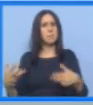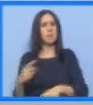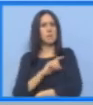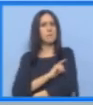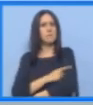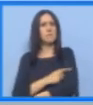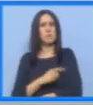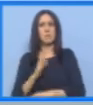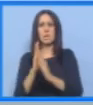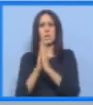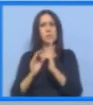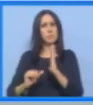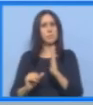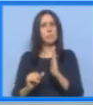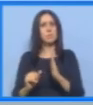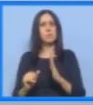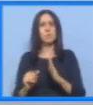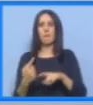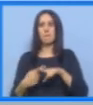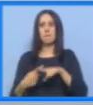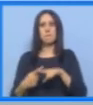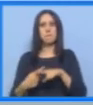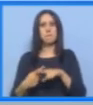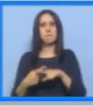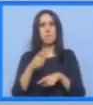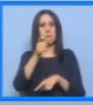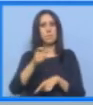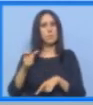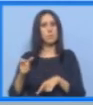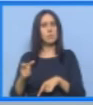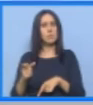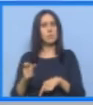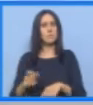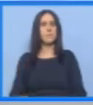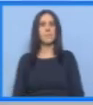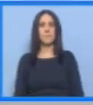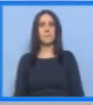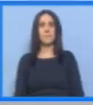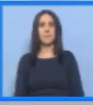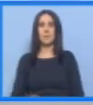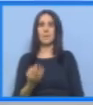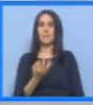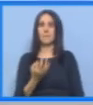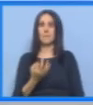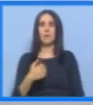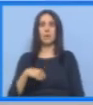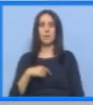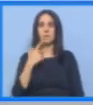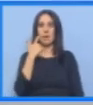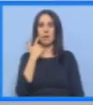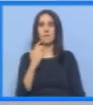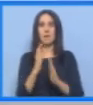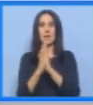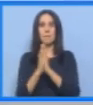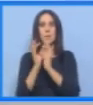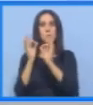dentro da Igreja e a despertar e a cativar as pessoas, não é? É verdade. Nós notamos que a Capela da Adoração está